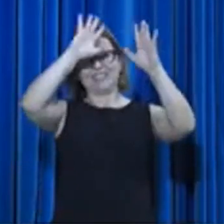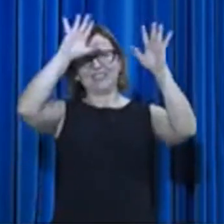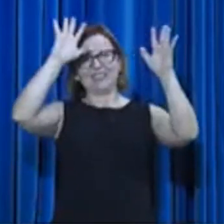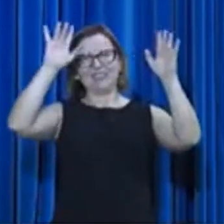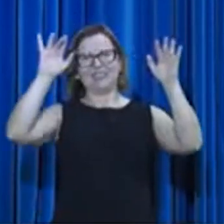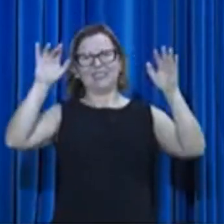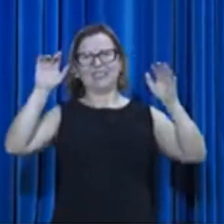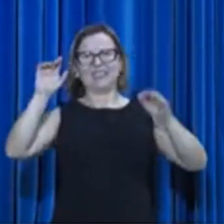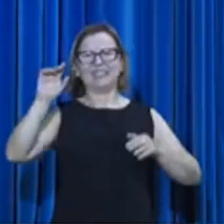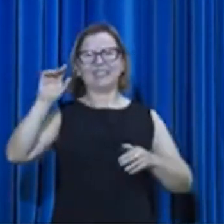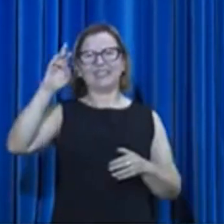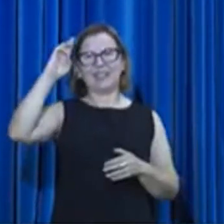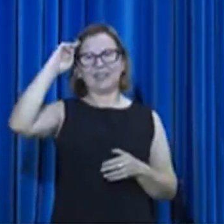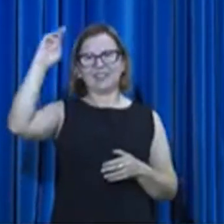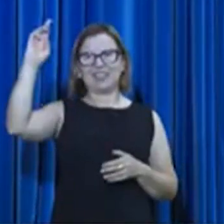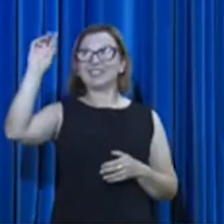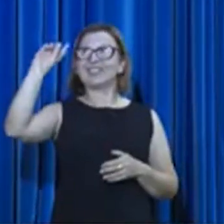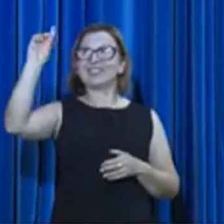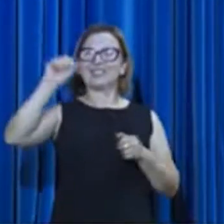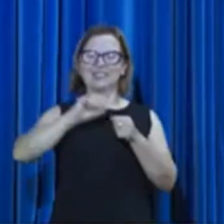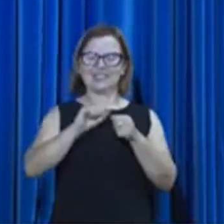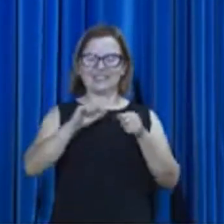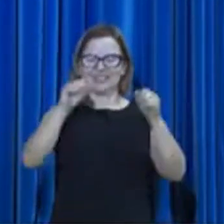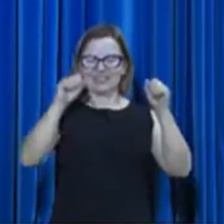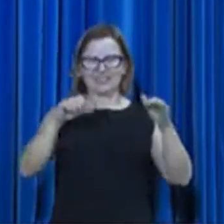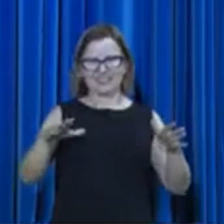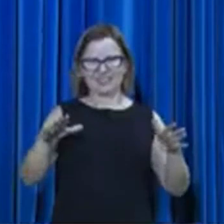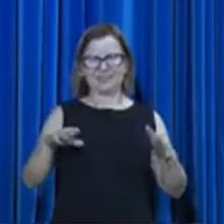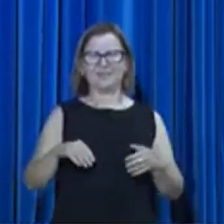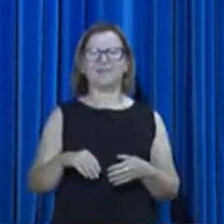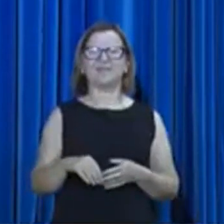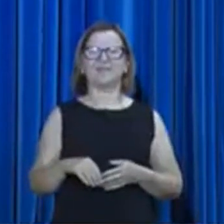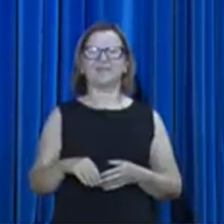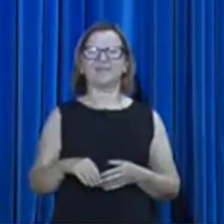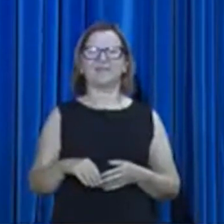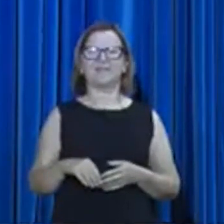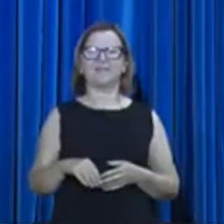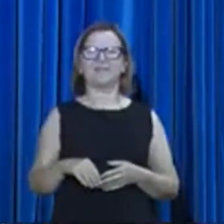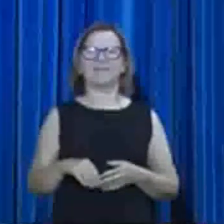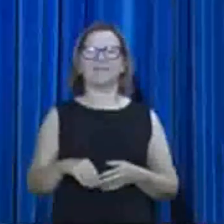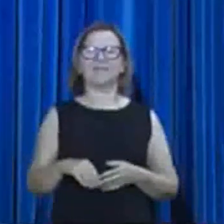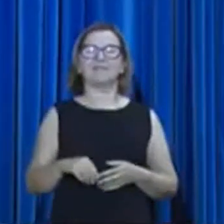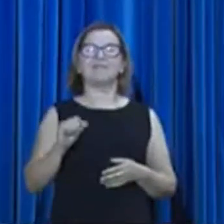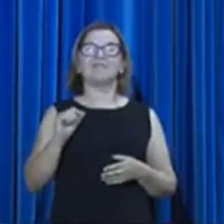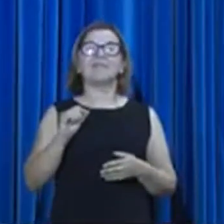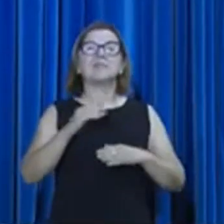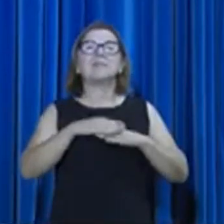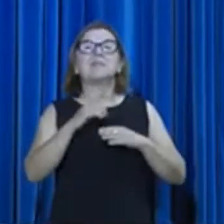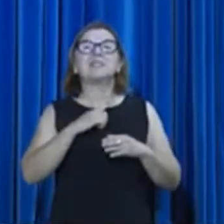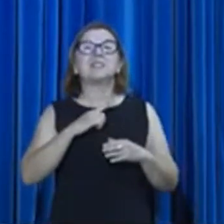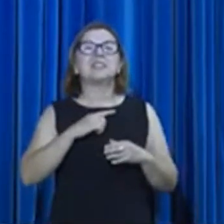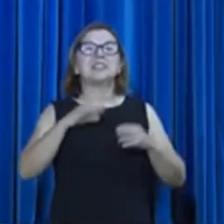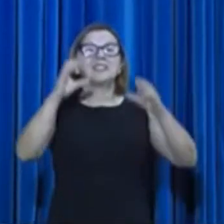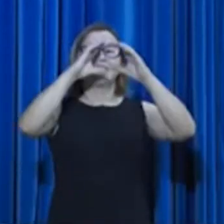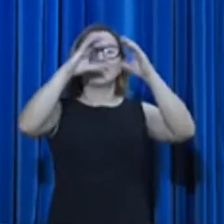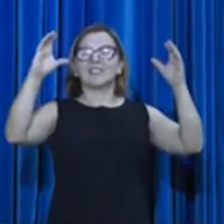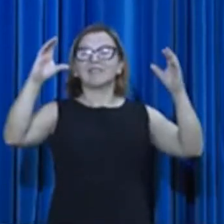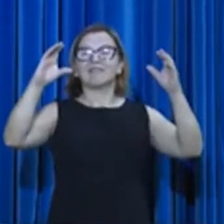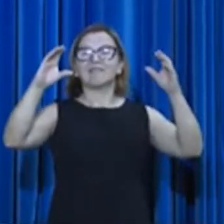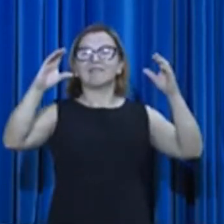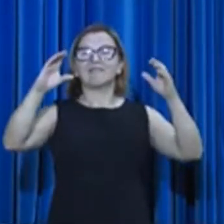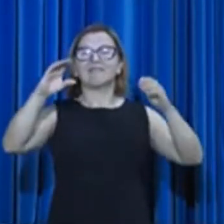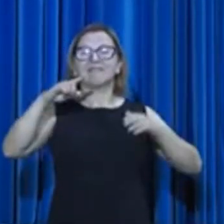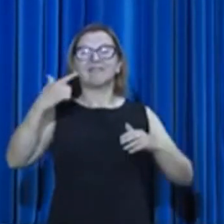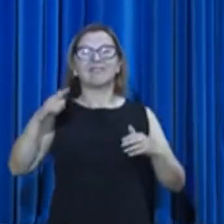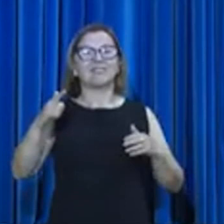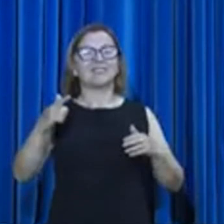o Criador. Vamos ler juntos? Que mais tenho eu no céu? Não há outro em que eu me